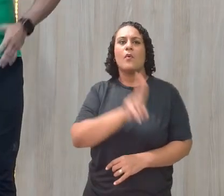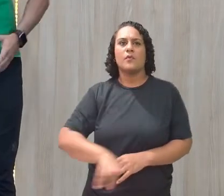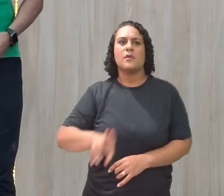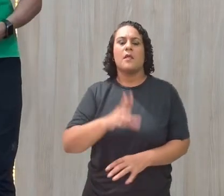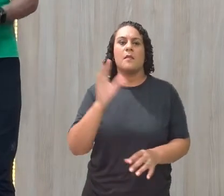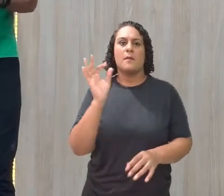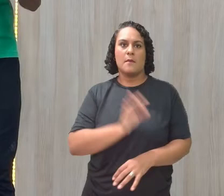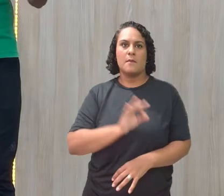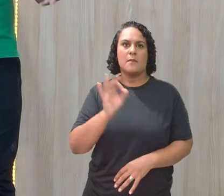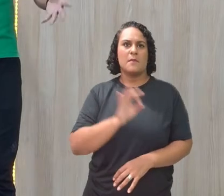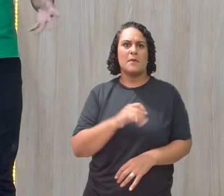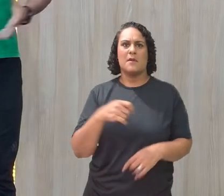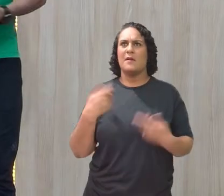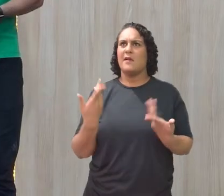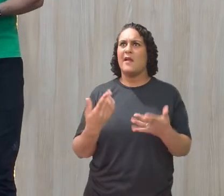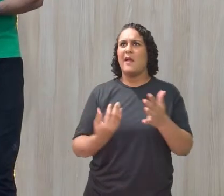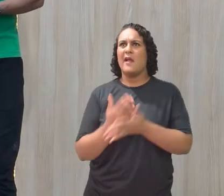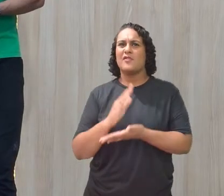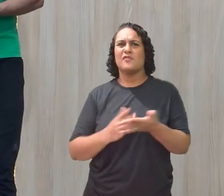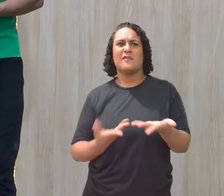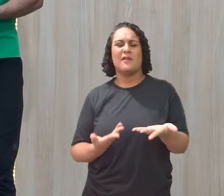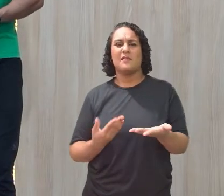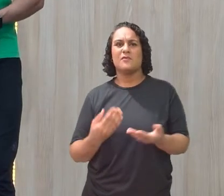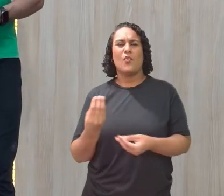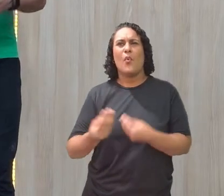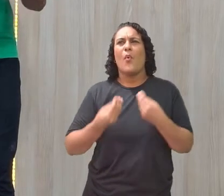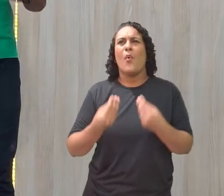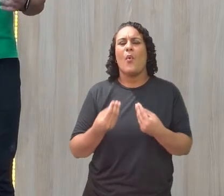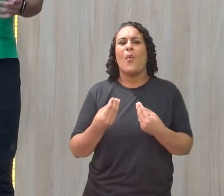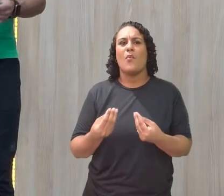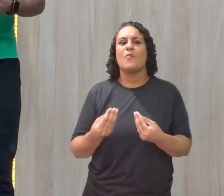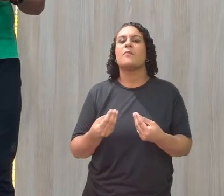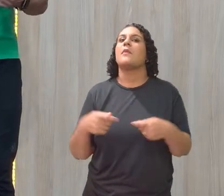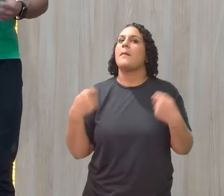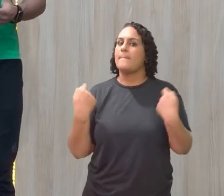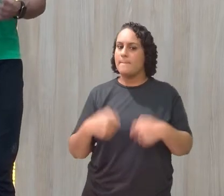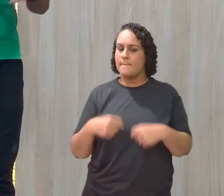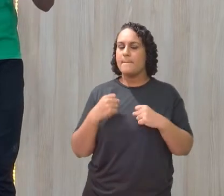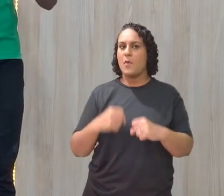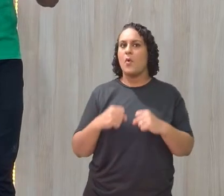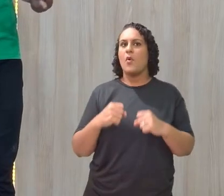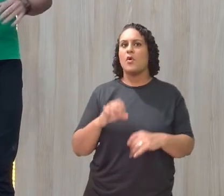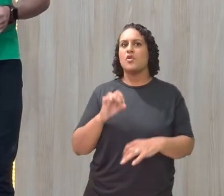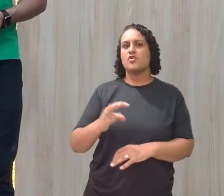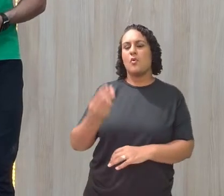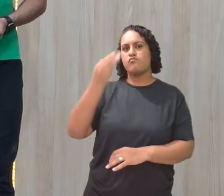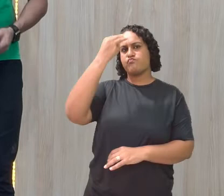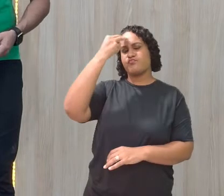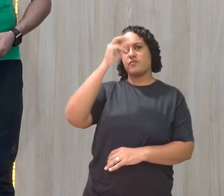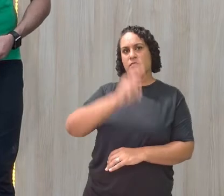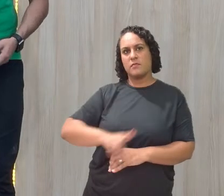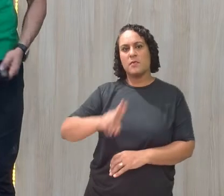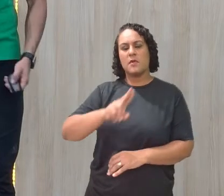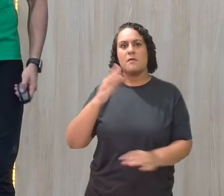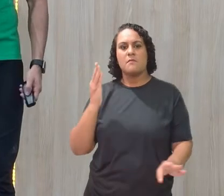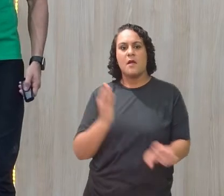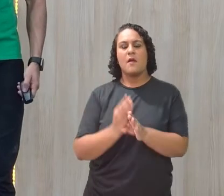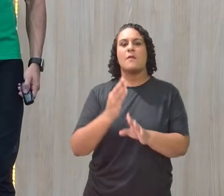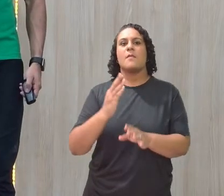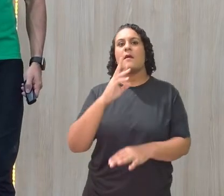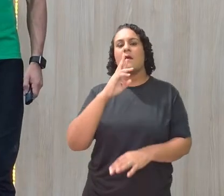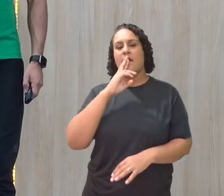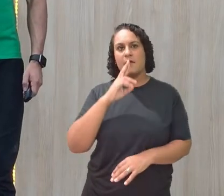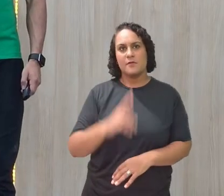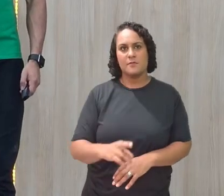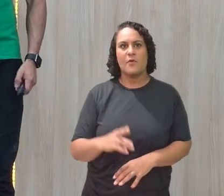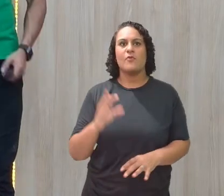a porcentagem, você não está com tantas ferramentas à disposição e aí você pode utilizar apenas a sua mente para encontrar